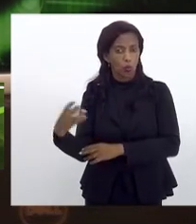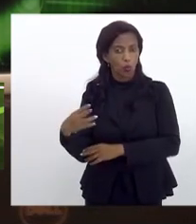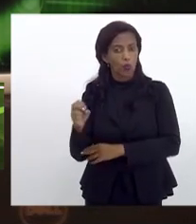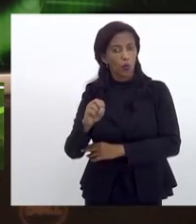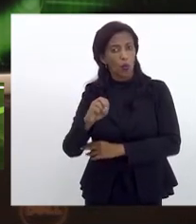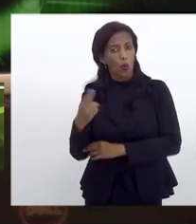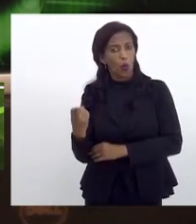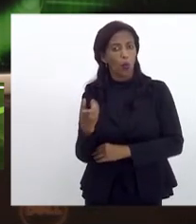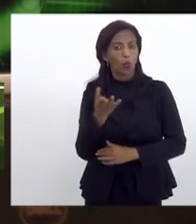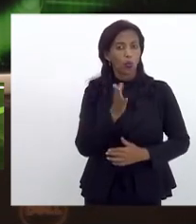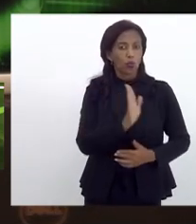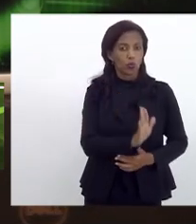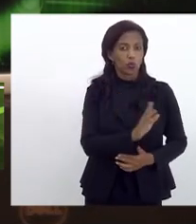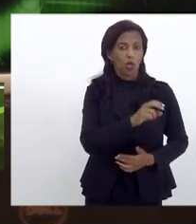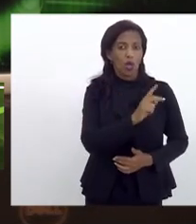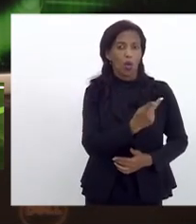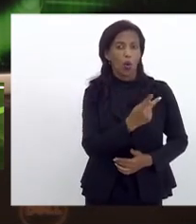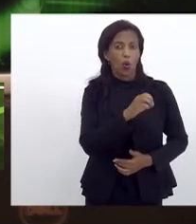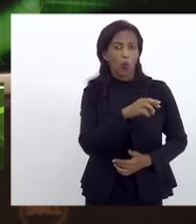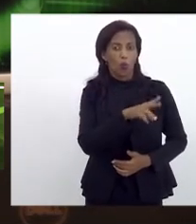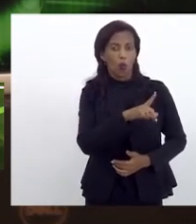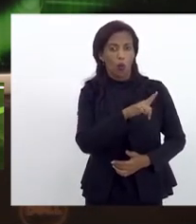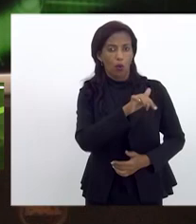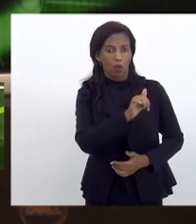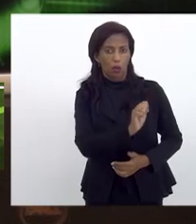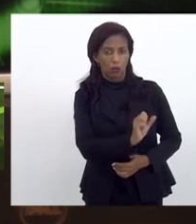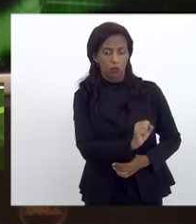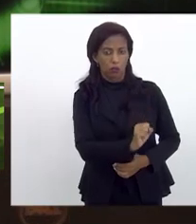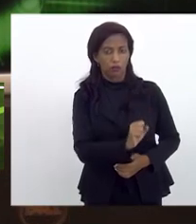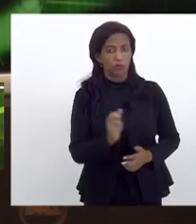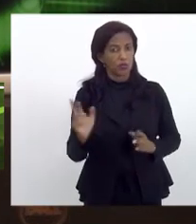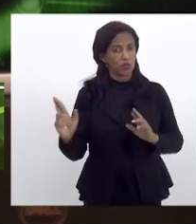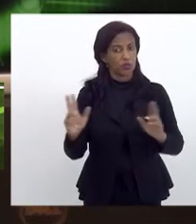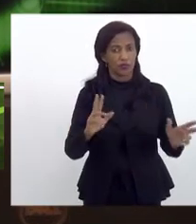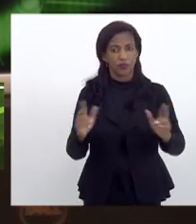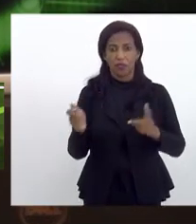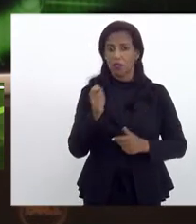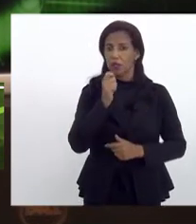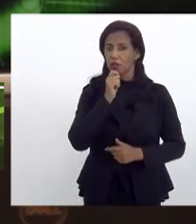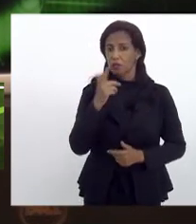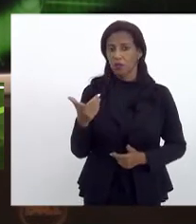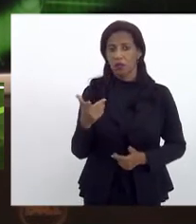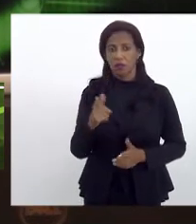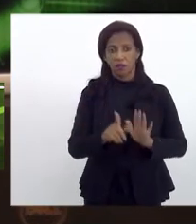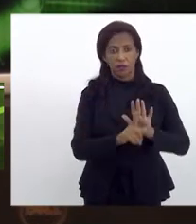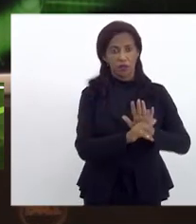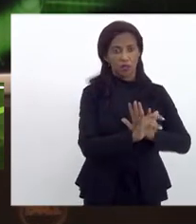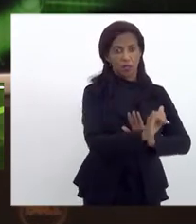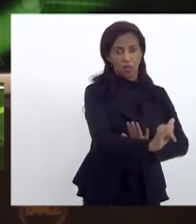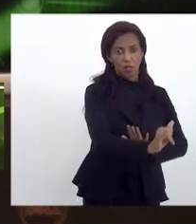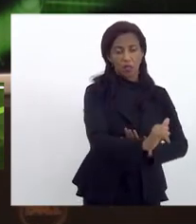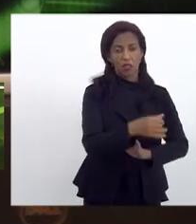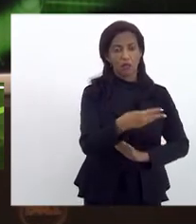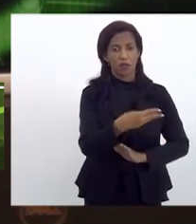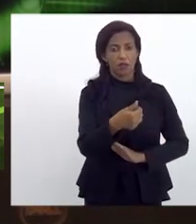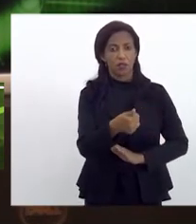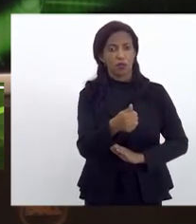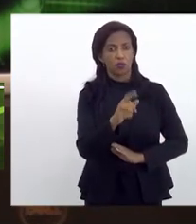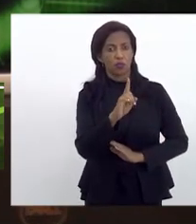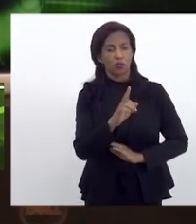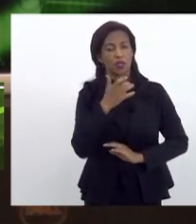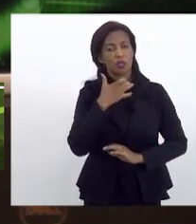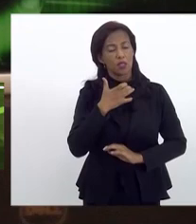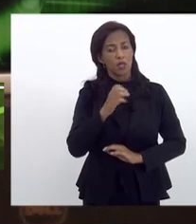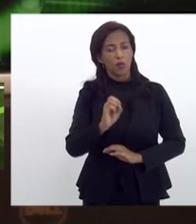acho que é essa É a questão E aí Não tem muita diferença Se será Na sanção da lei Se será 31 de dezembro Se será